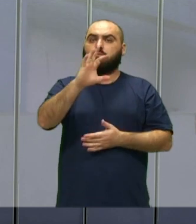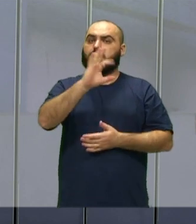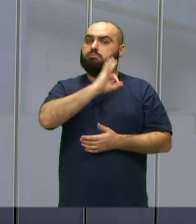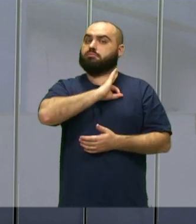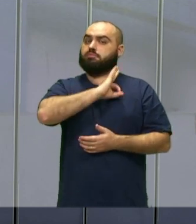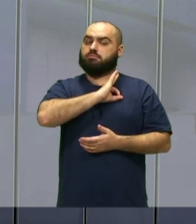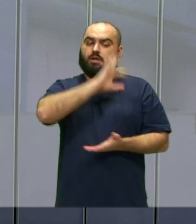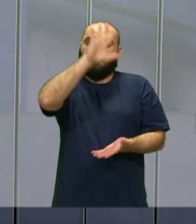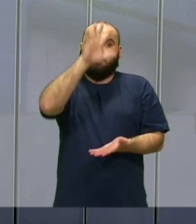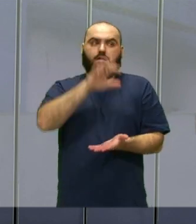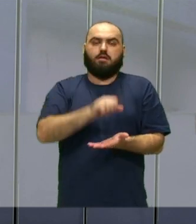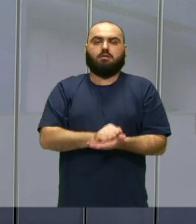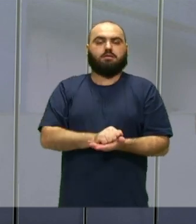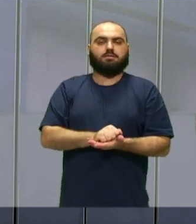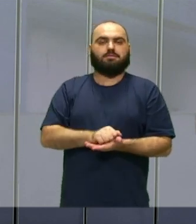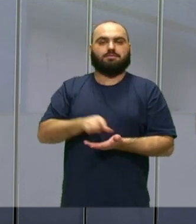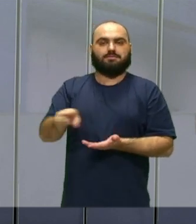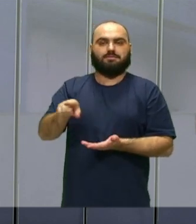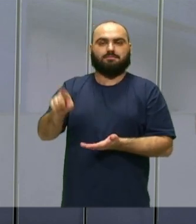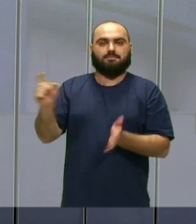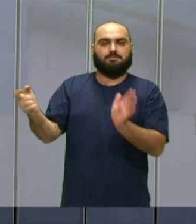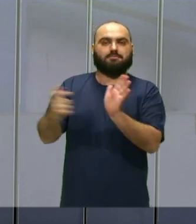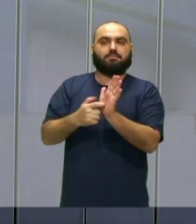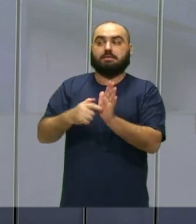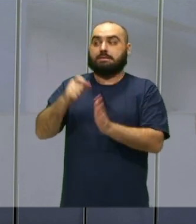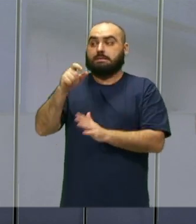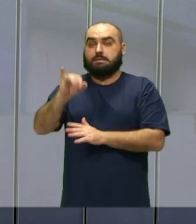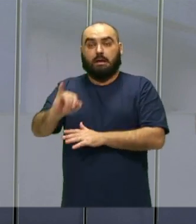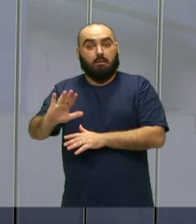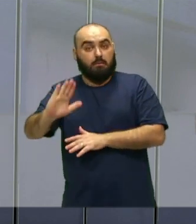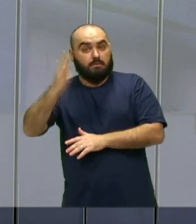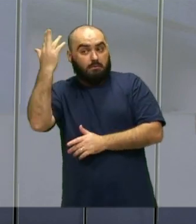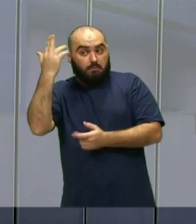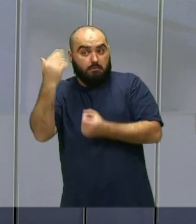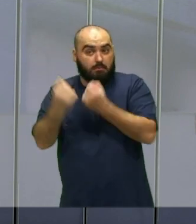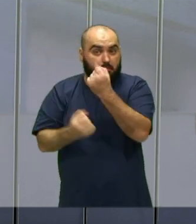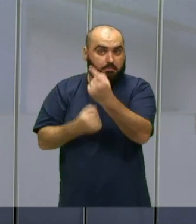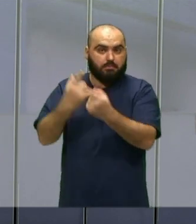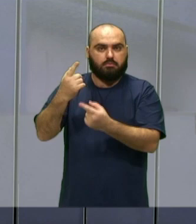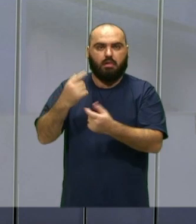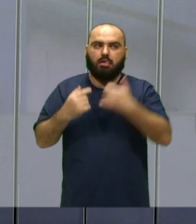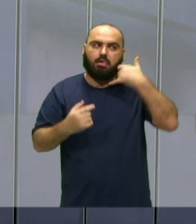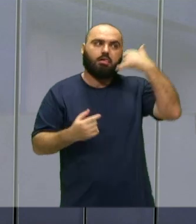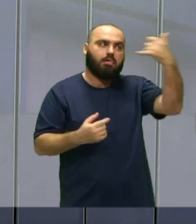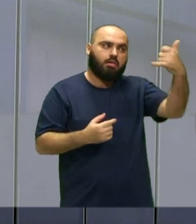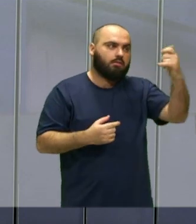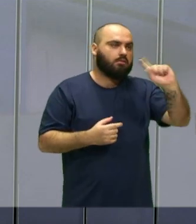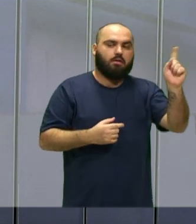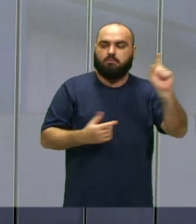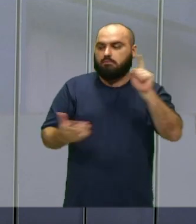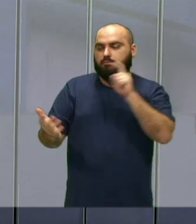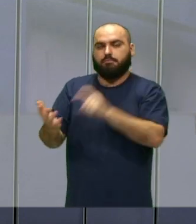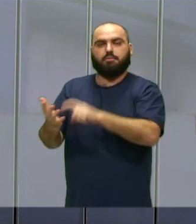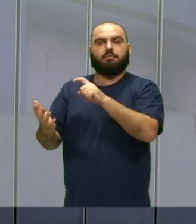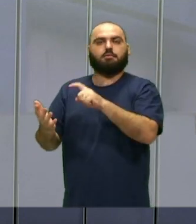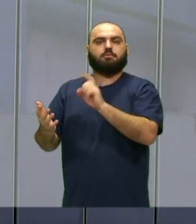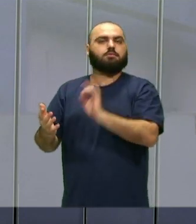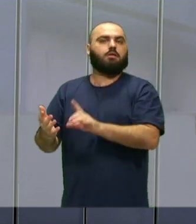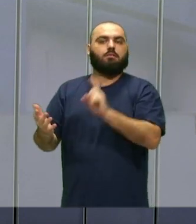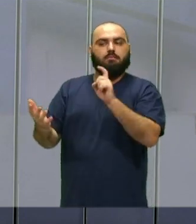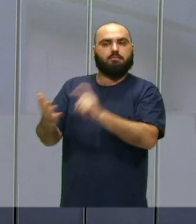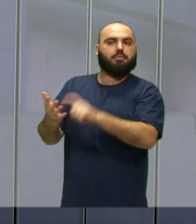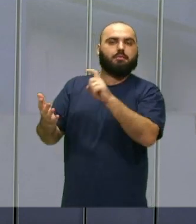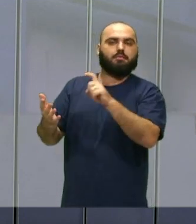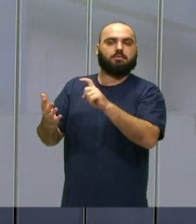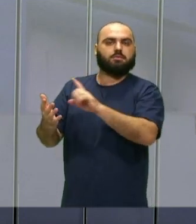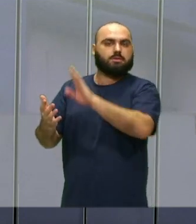ali e, no caso de acontecer algo, ao invés de ela pegar o telefone e ligar para a polícia, ela pode simplesmente apertar esse botão